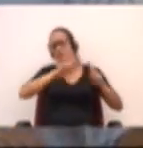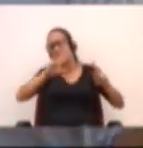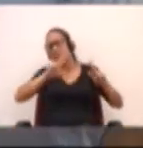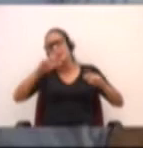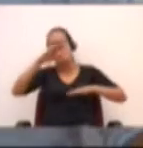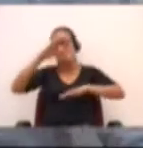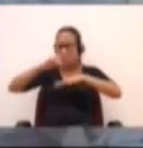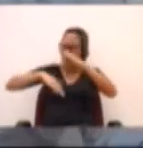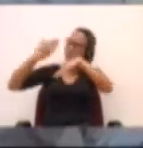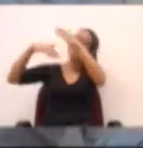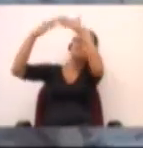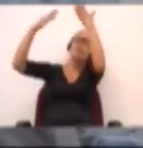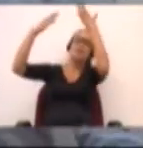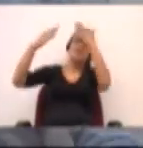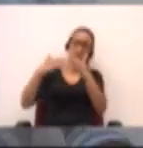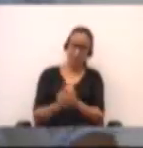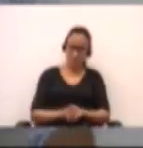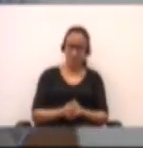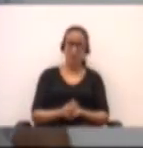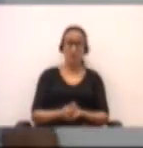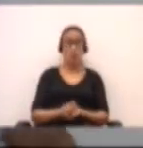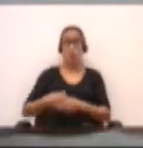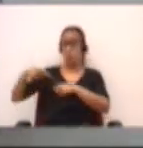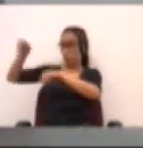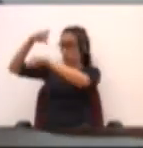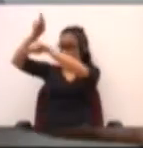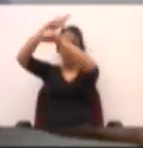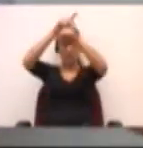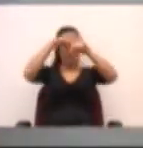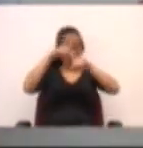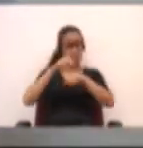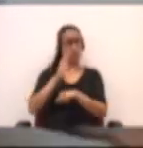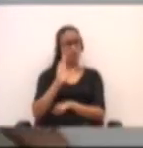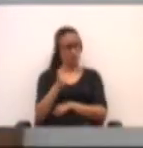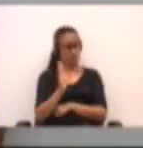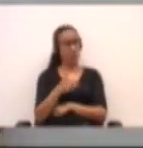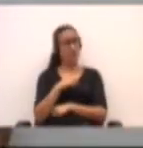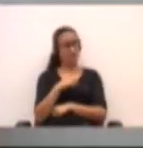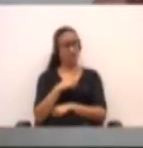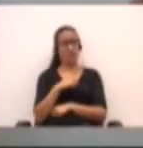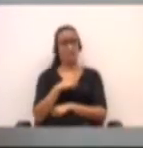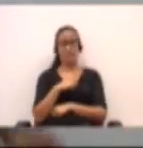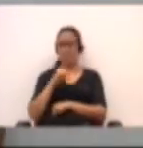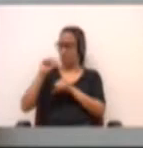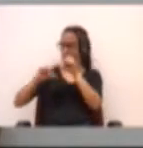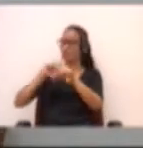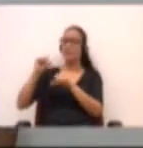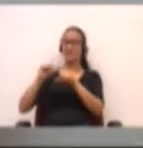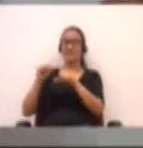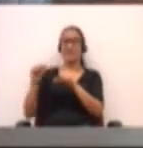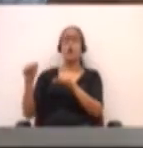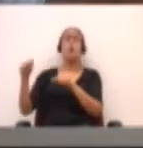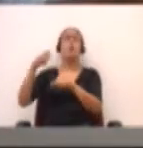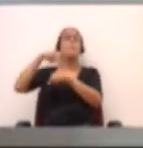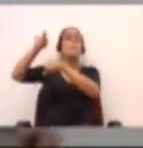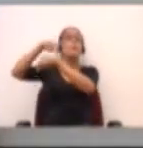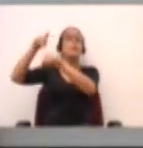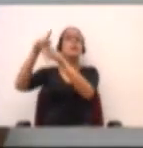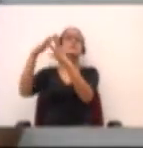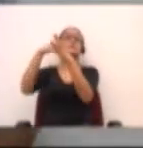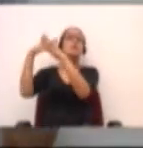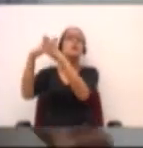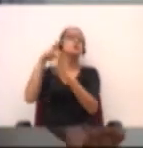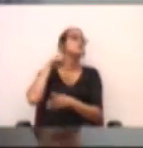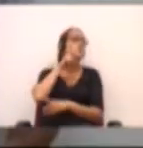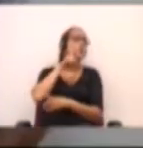mundo todos fizeram reforma agrária. Os Estados Unidos, por exemplo, que muitos gostam de citar, fez a sua reforma agrária a seu modo,